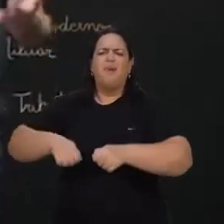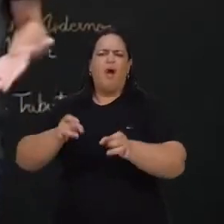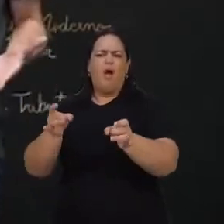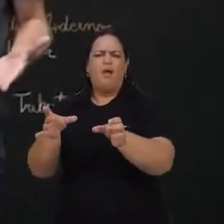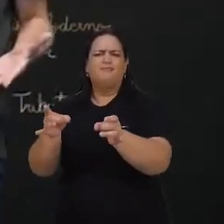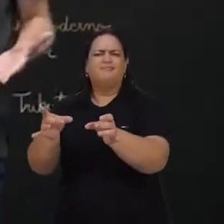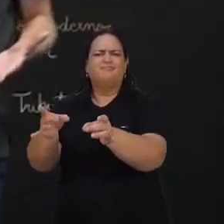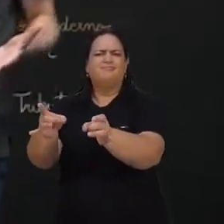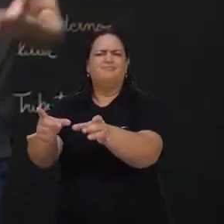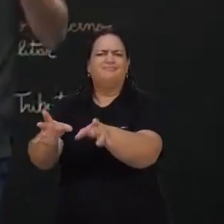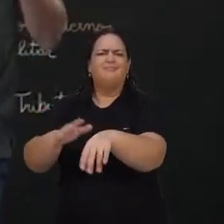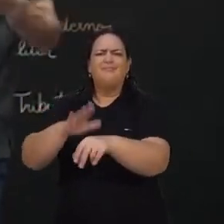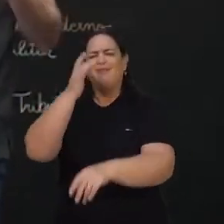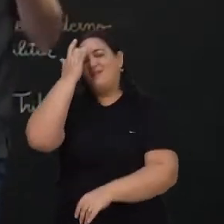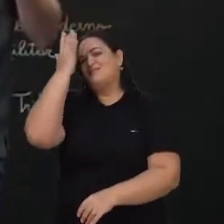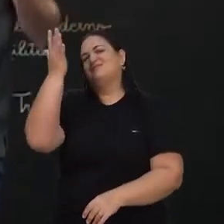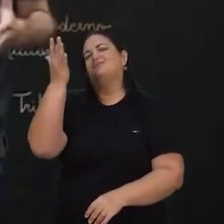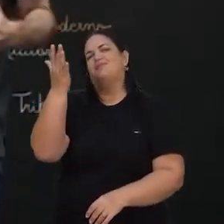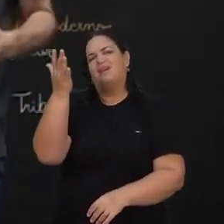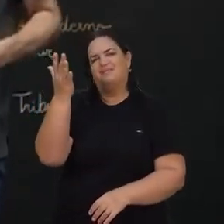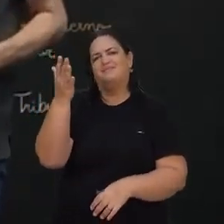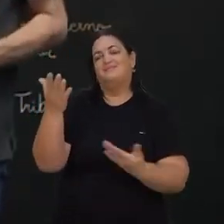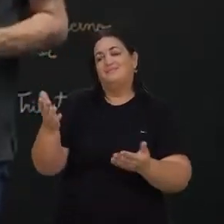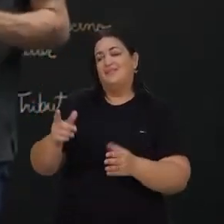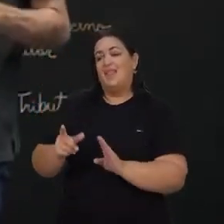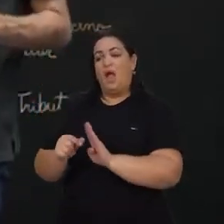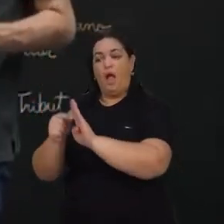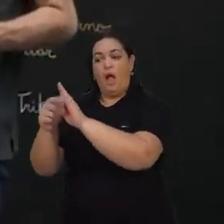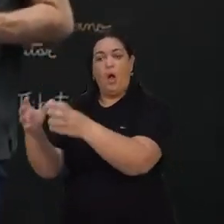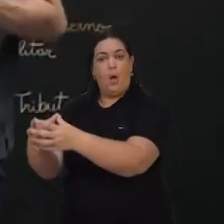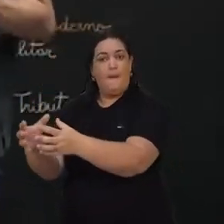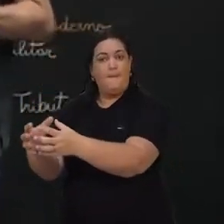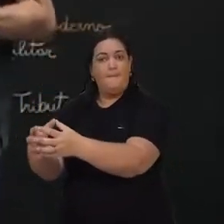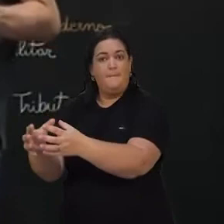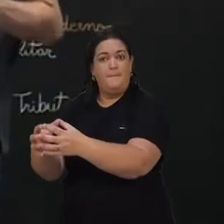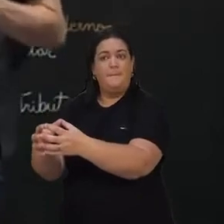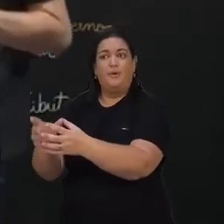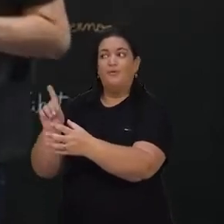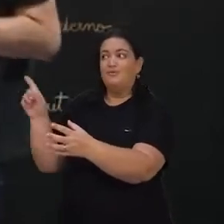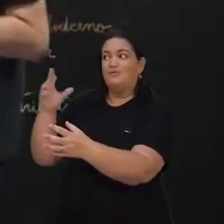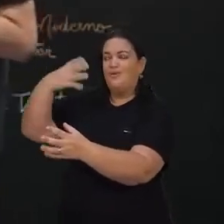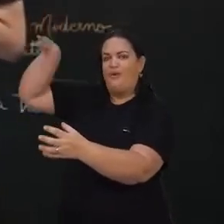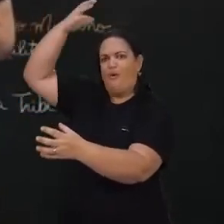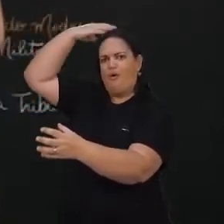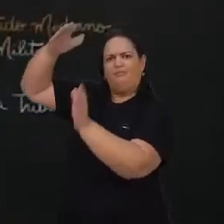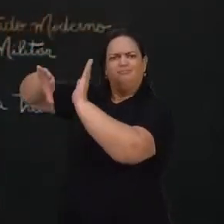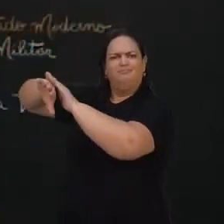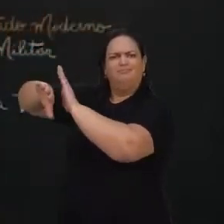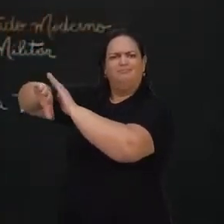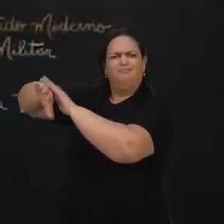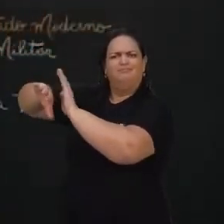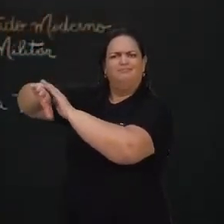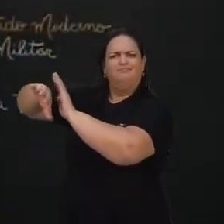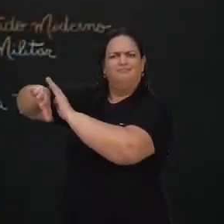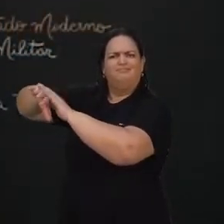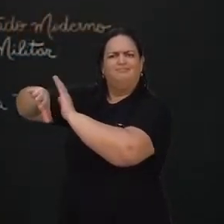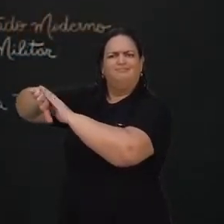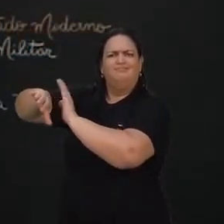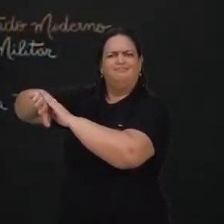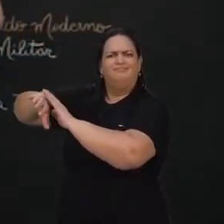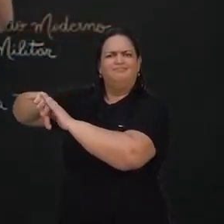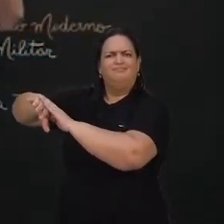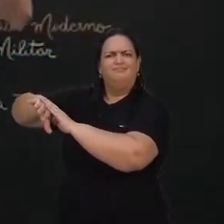comerciais facilitada. Então, para a burguesia, esse poder do rei, essa centralização do poder na figura